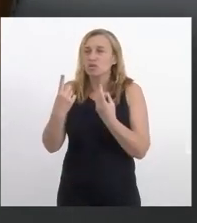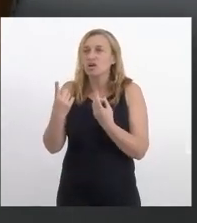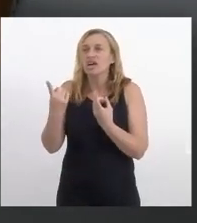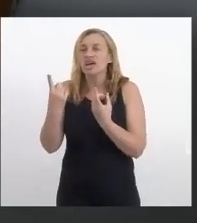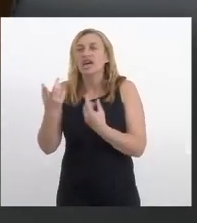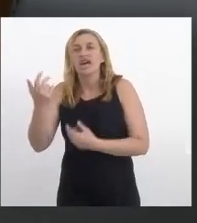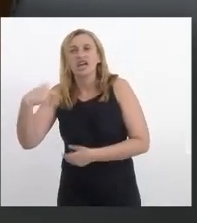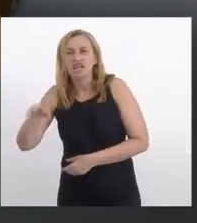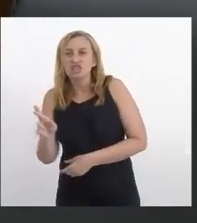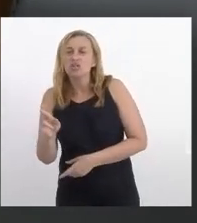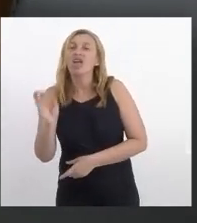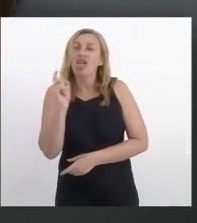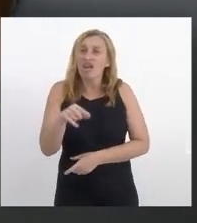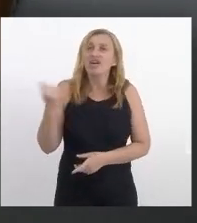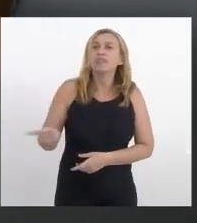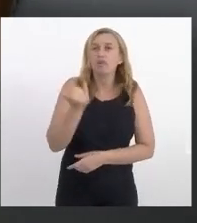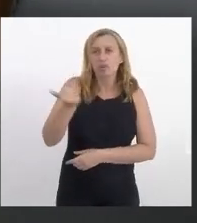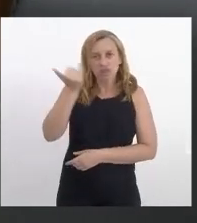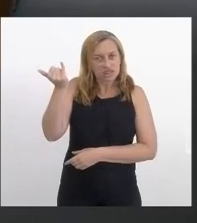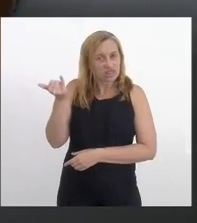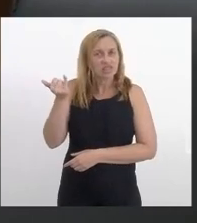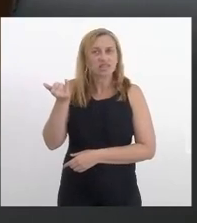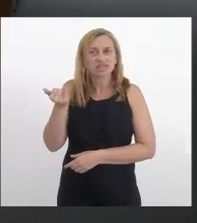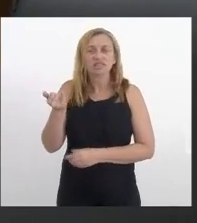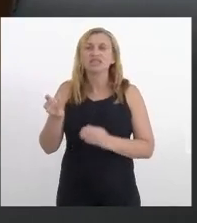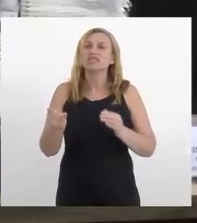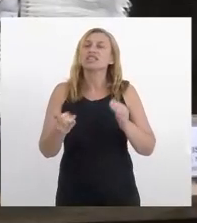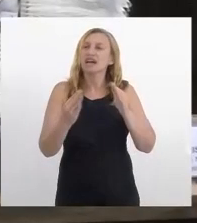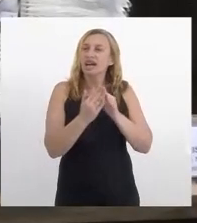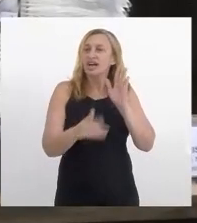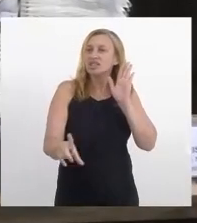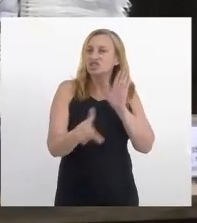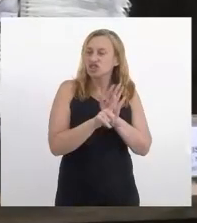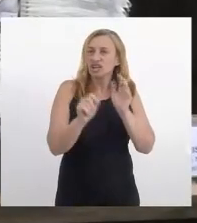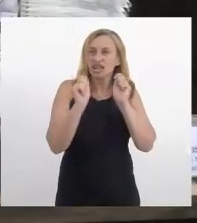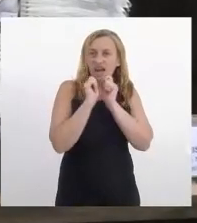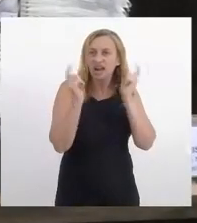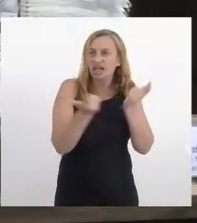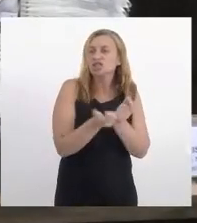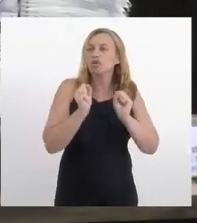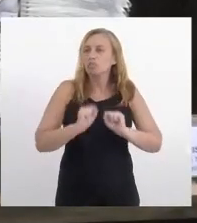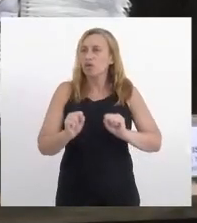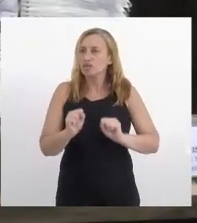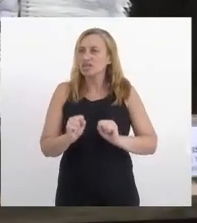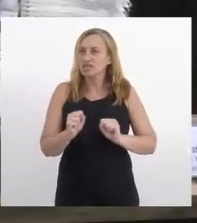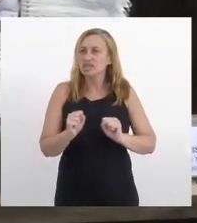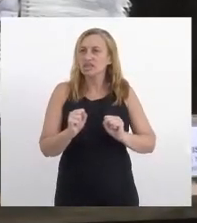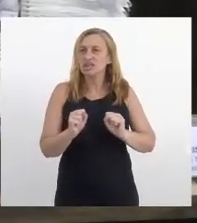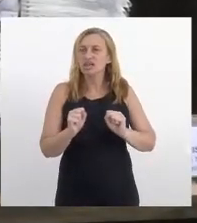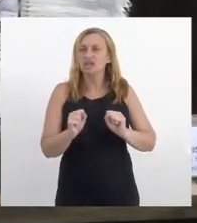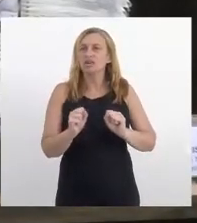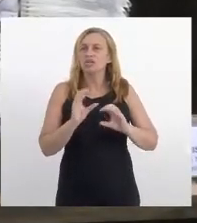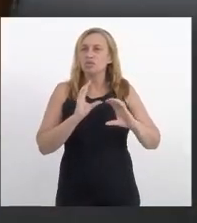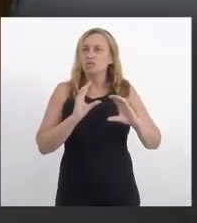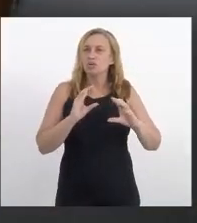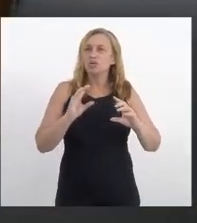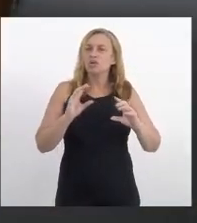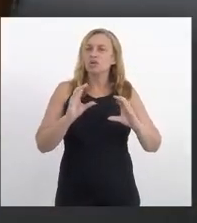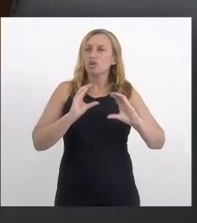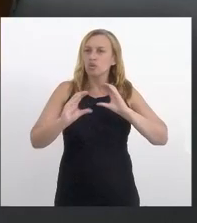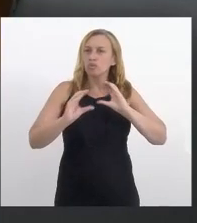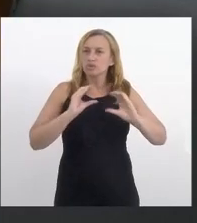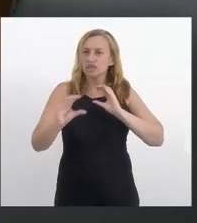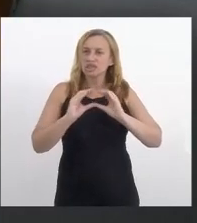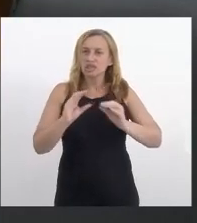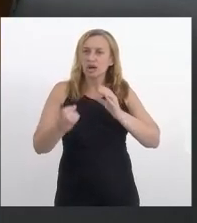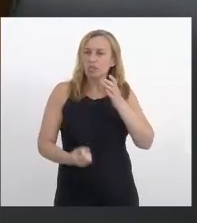Portanto, é muito importante que a Assembleia Legislativa possa ser um eco no Brasil para reproduzir